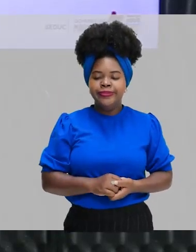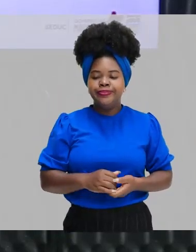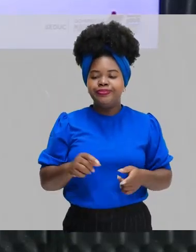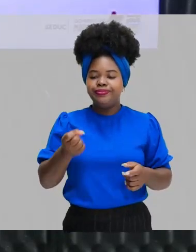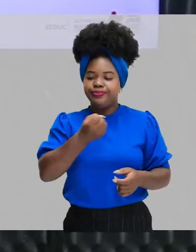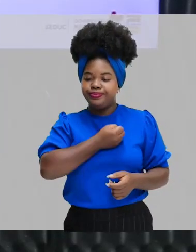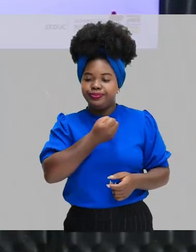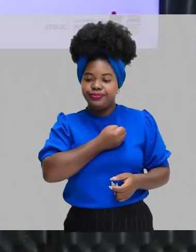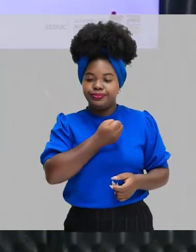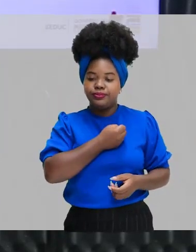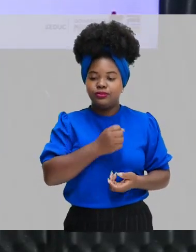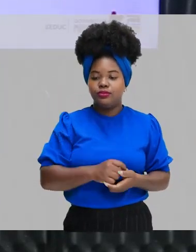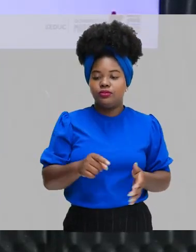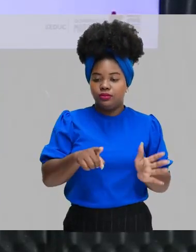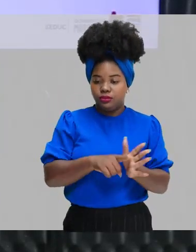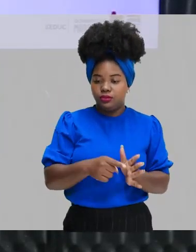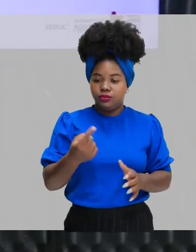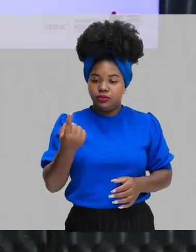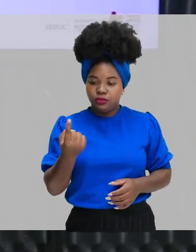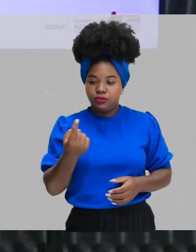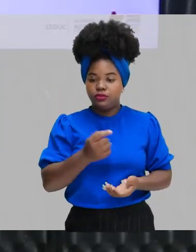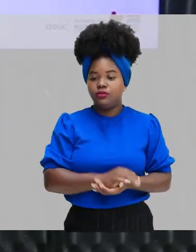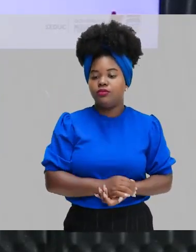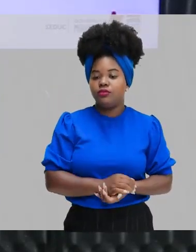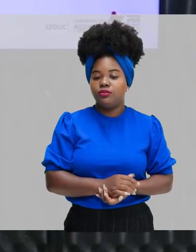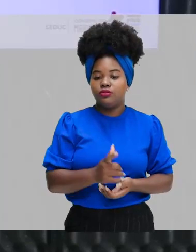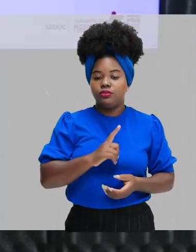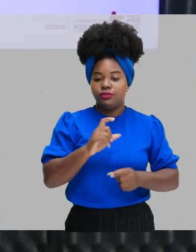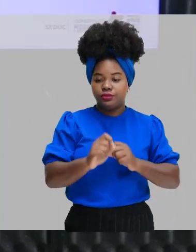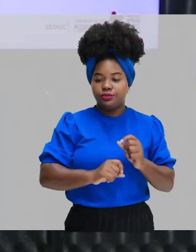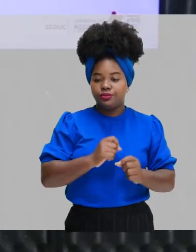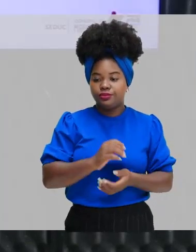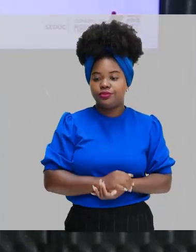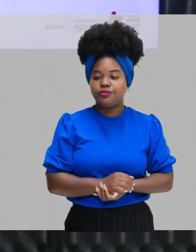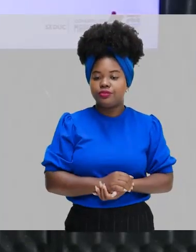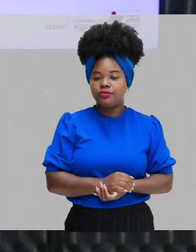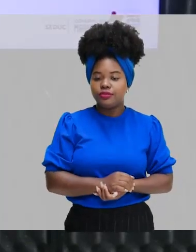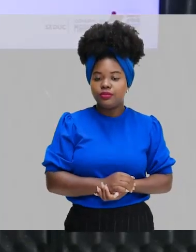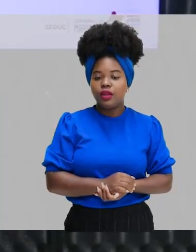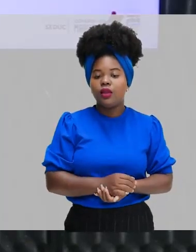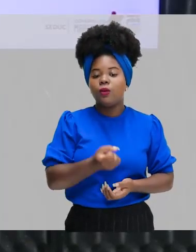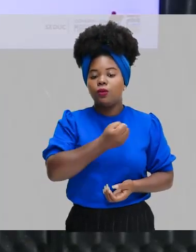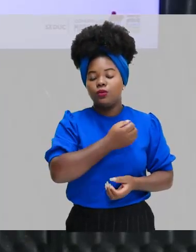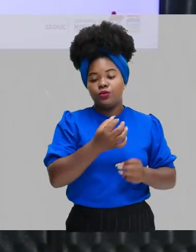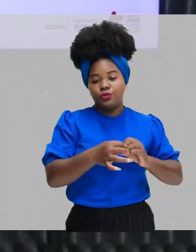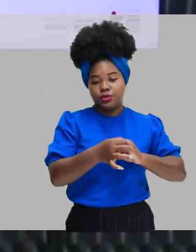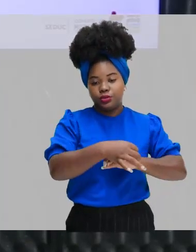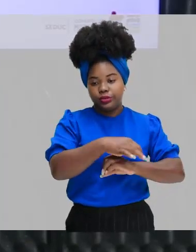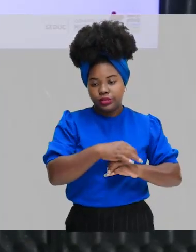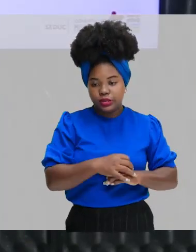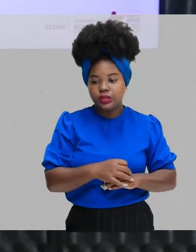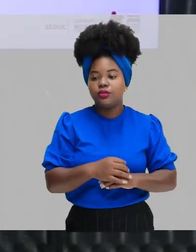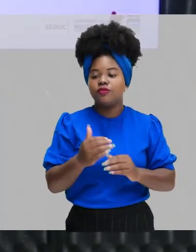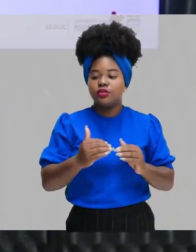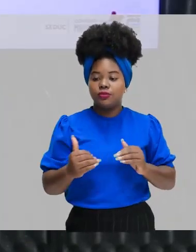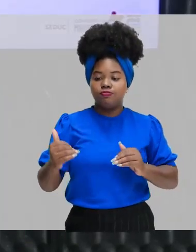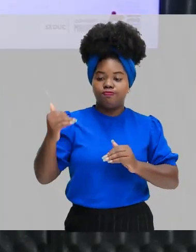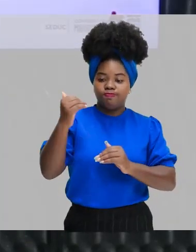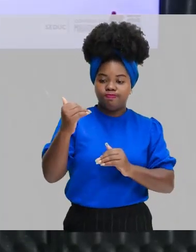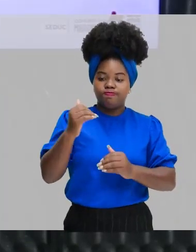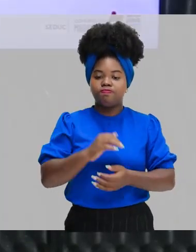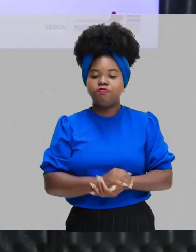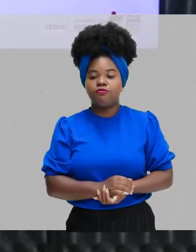número men1 Então vai gerar um aumento do número atômico certo quando a partícula Beta ela é